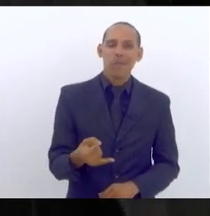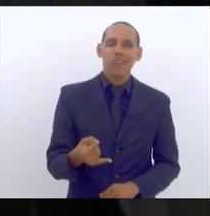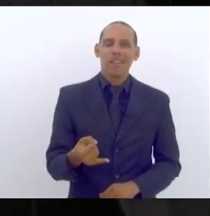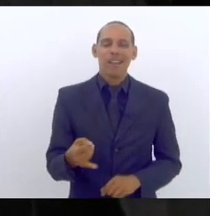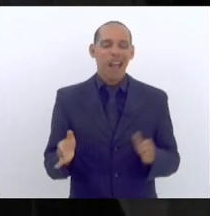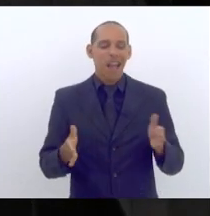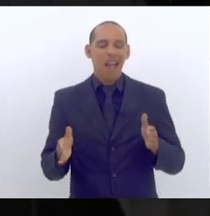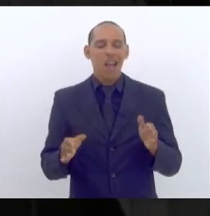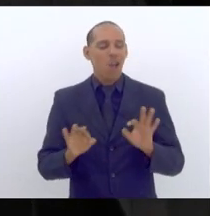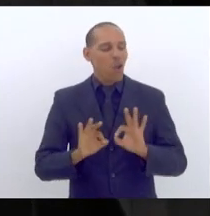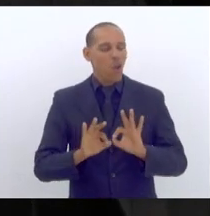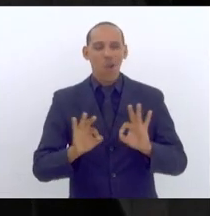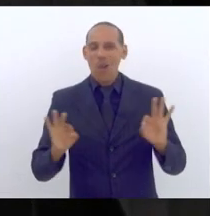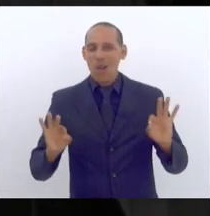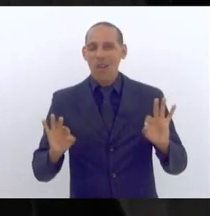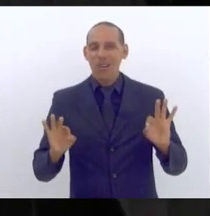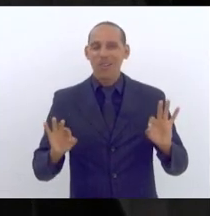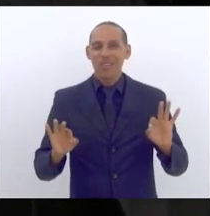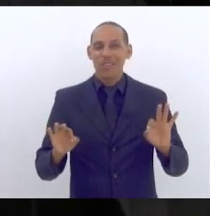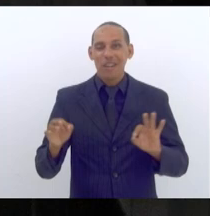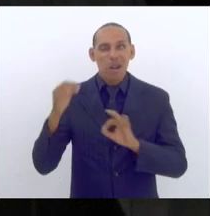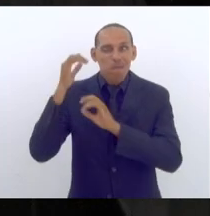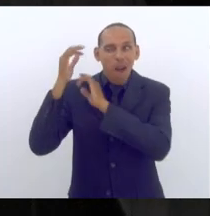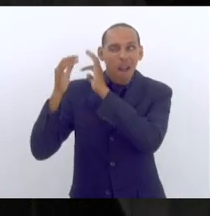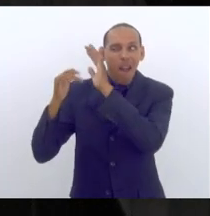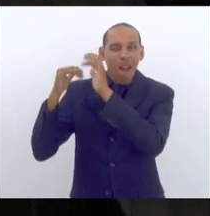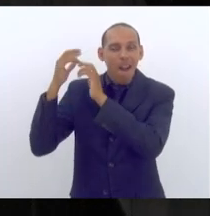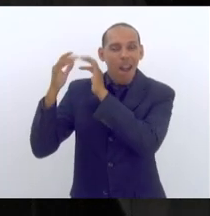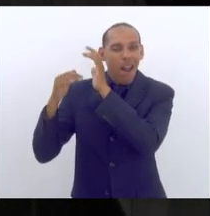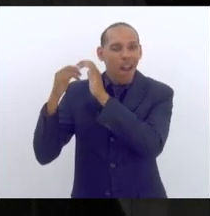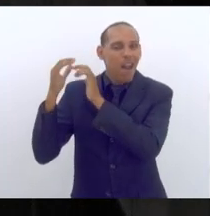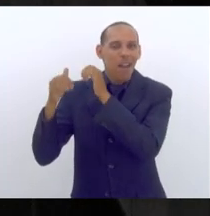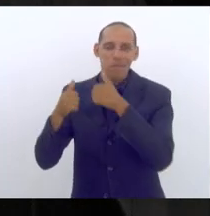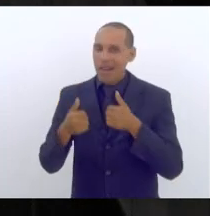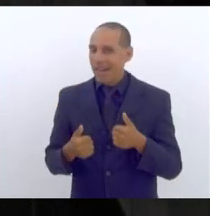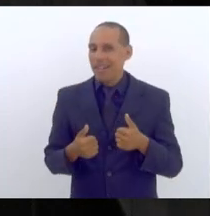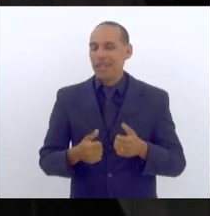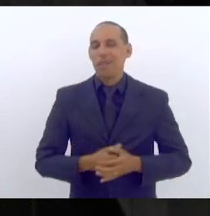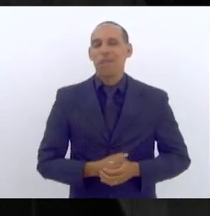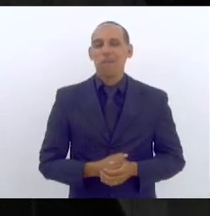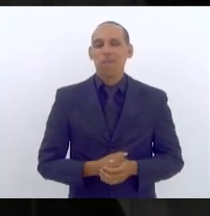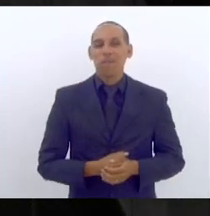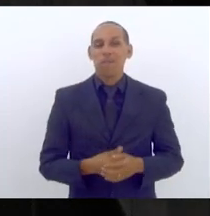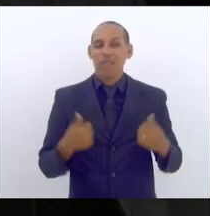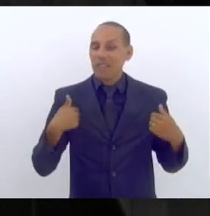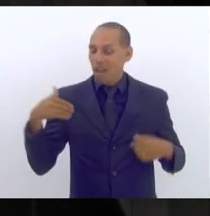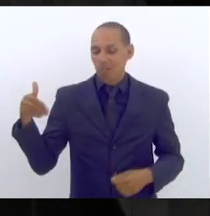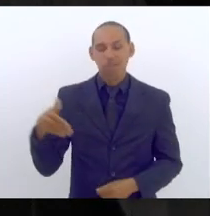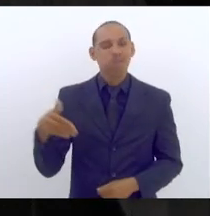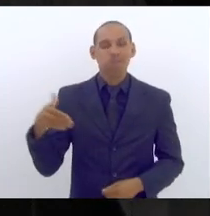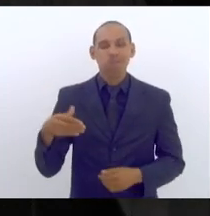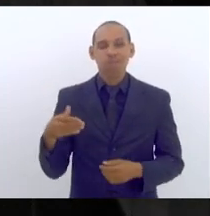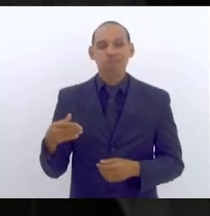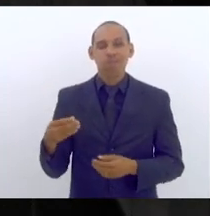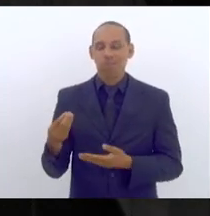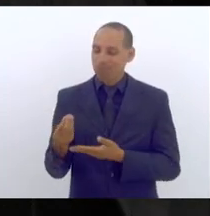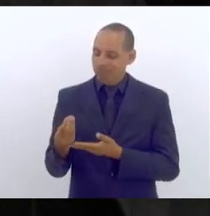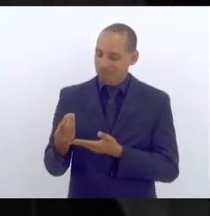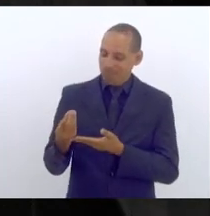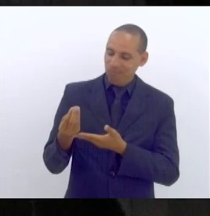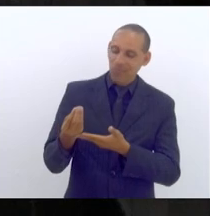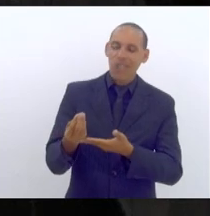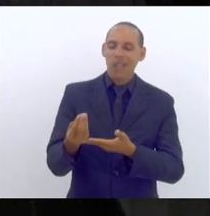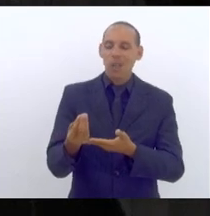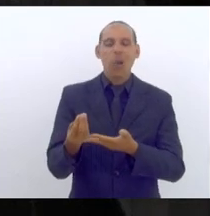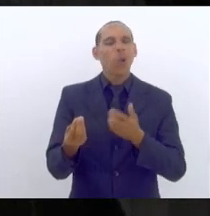época do meu cérebro do meu raciocínio e aqui eu estarei prestando não